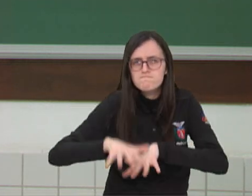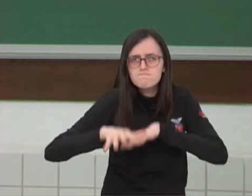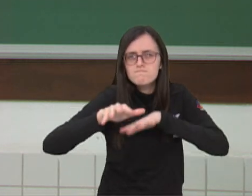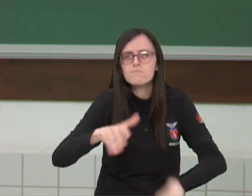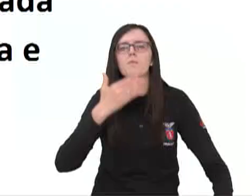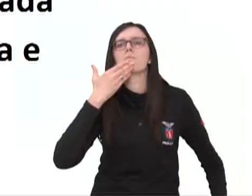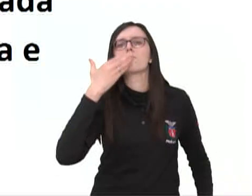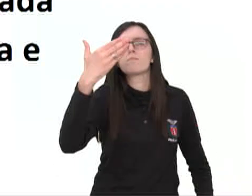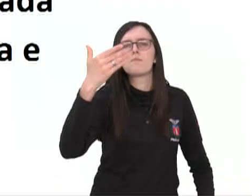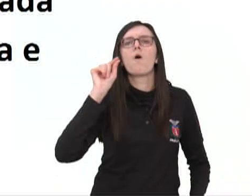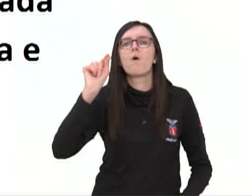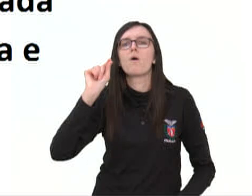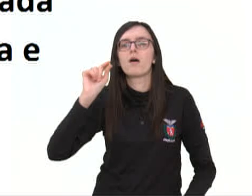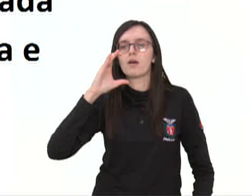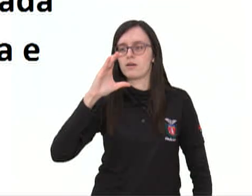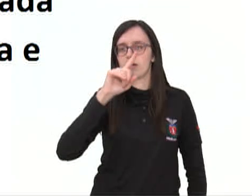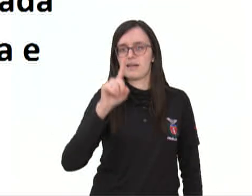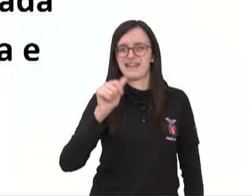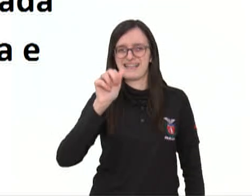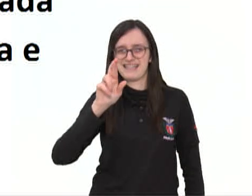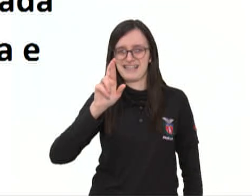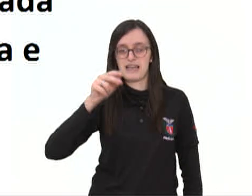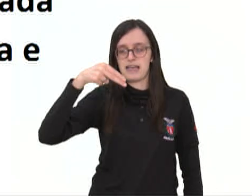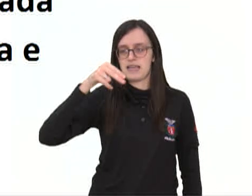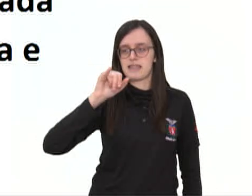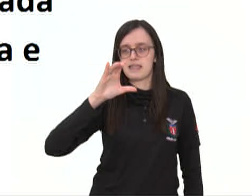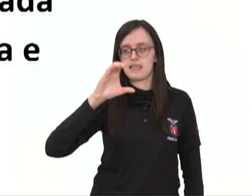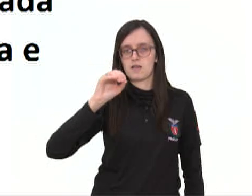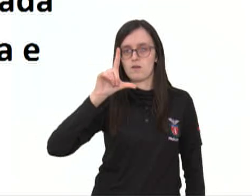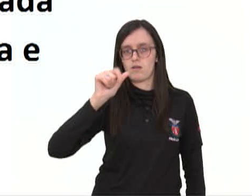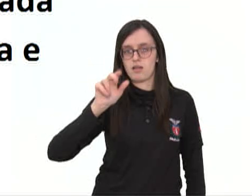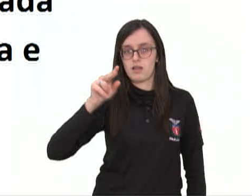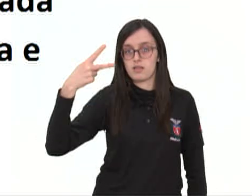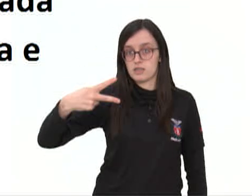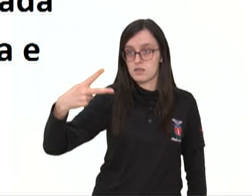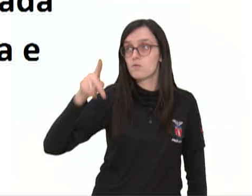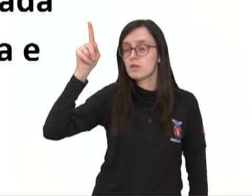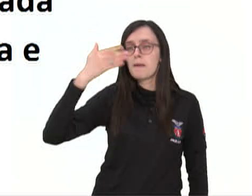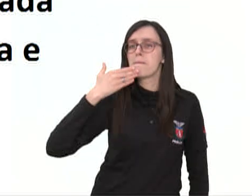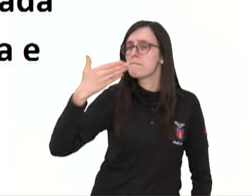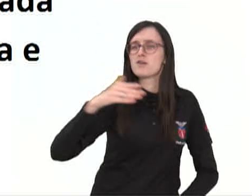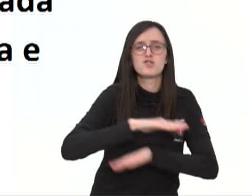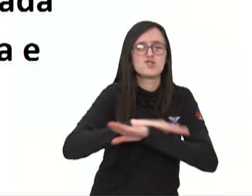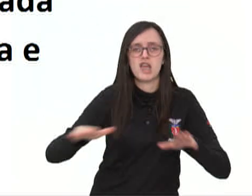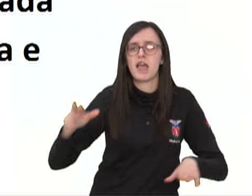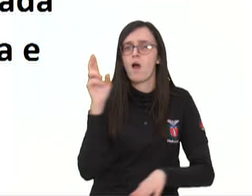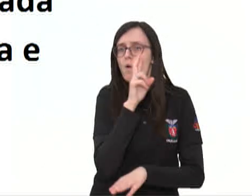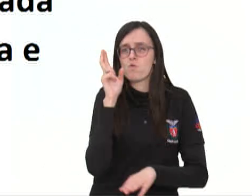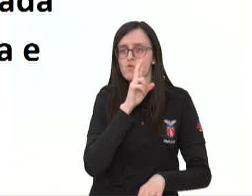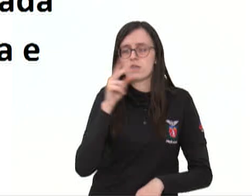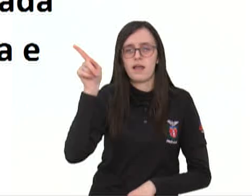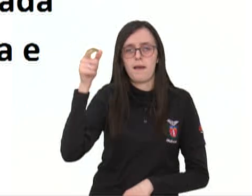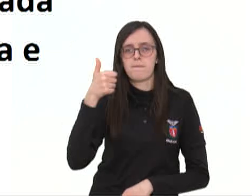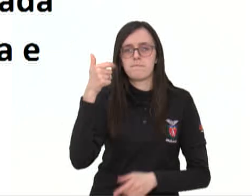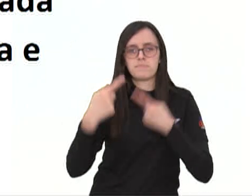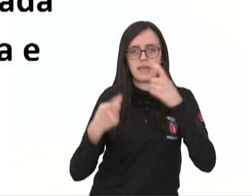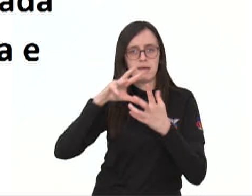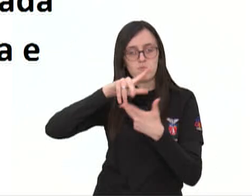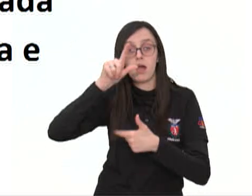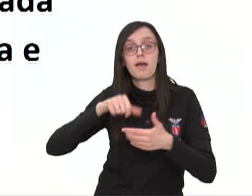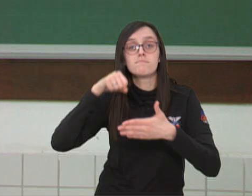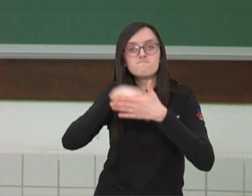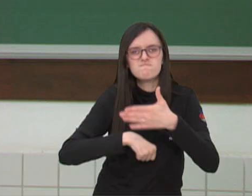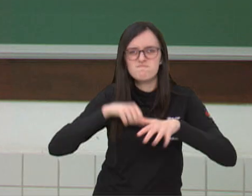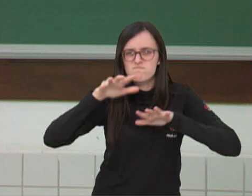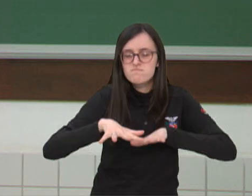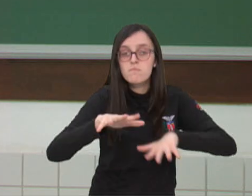pedir com que o czar Nicolau II tirasse a Rússia da Primeira Guerra Mundial. Então, um protesto de